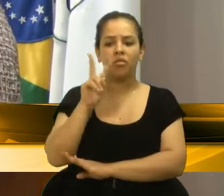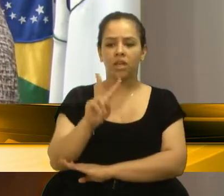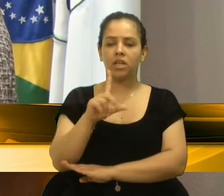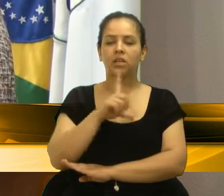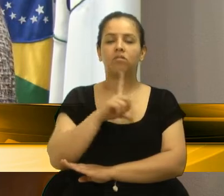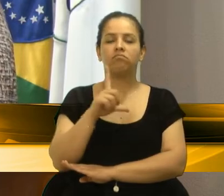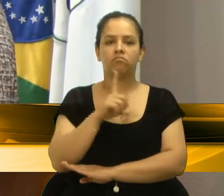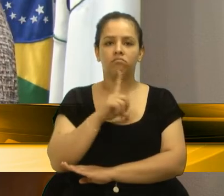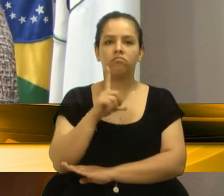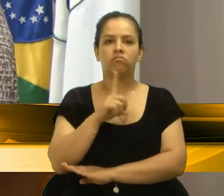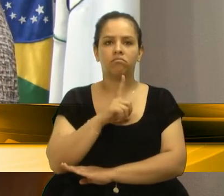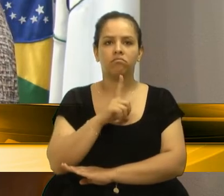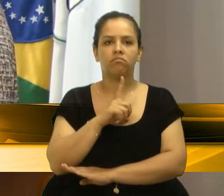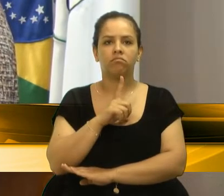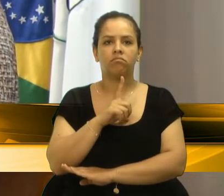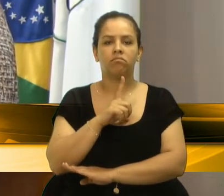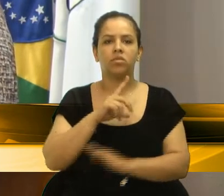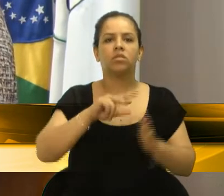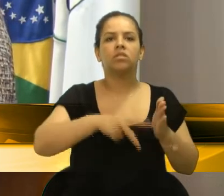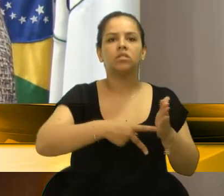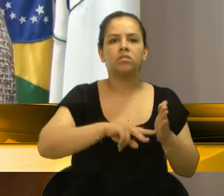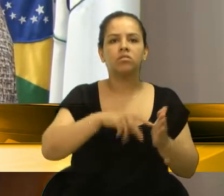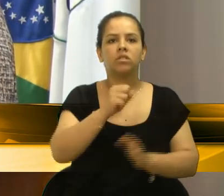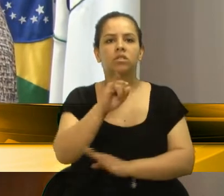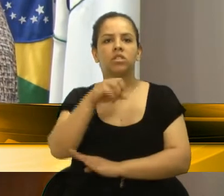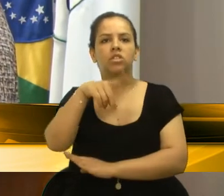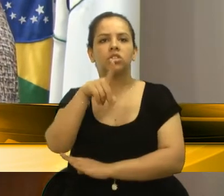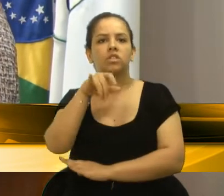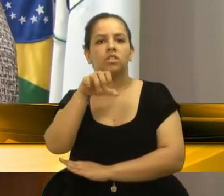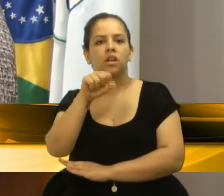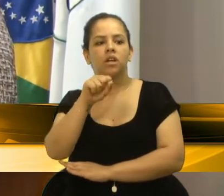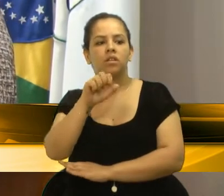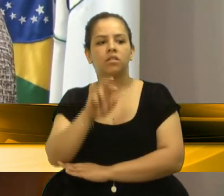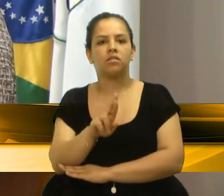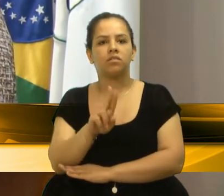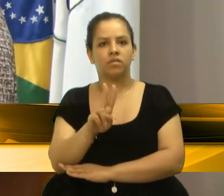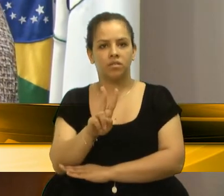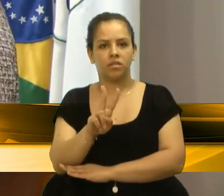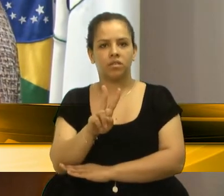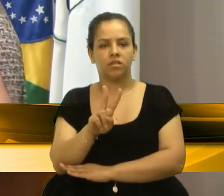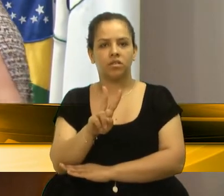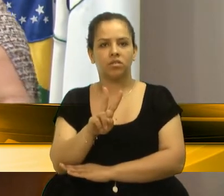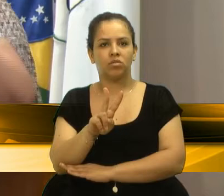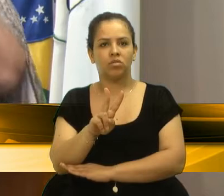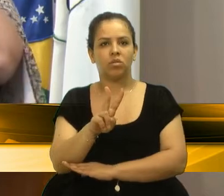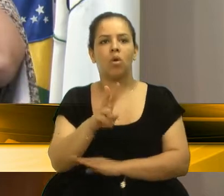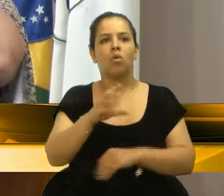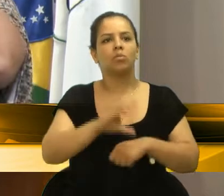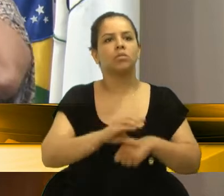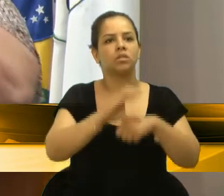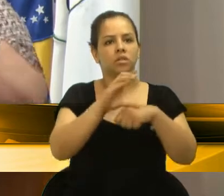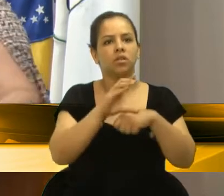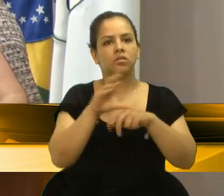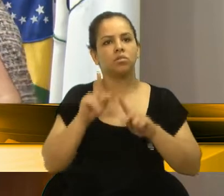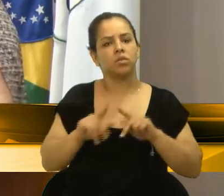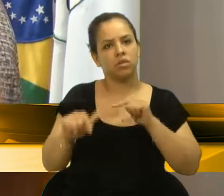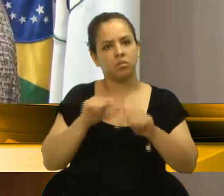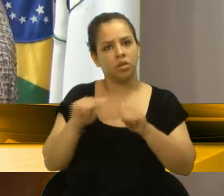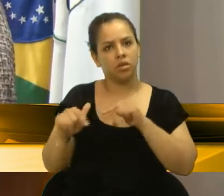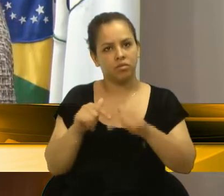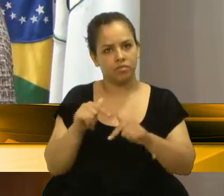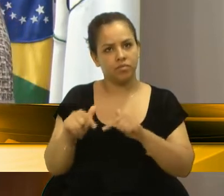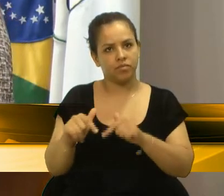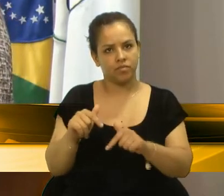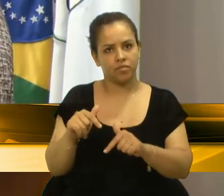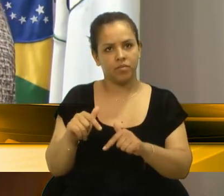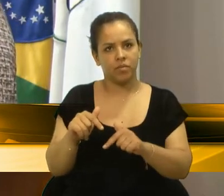ação do Sindiserve em defesa do Conselho e dos seus servidores. E que esta ação